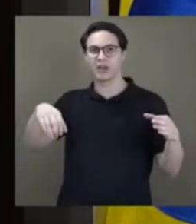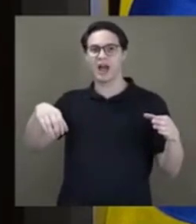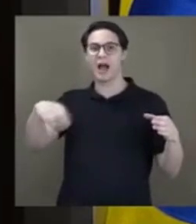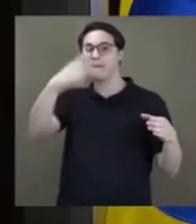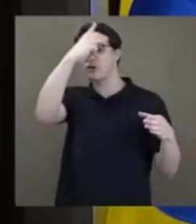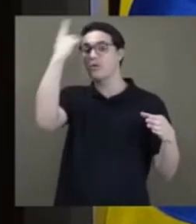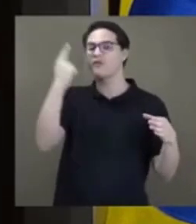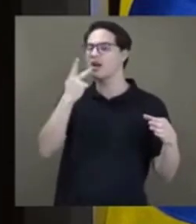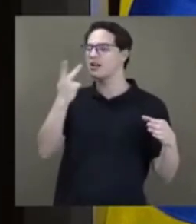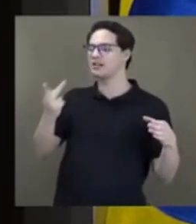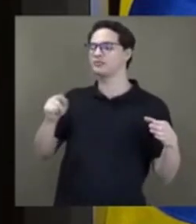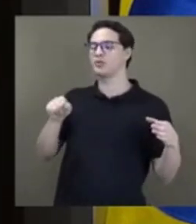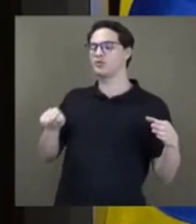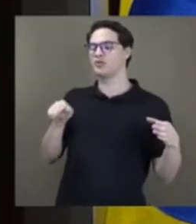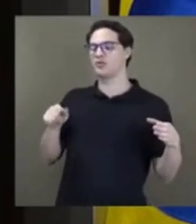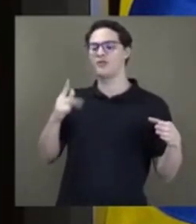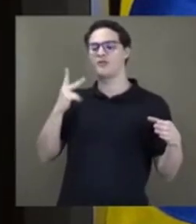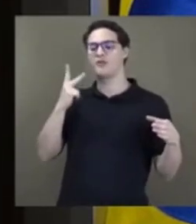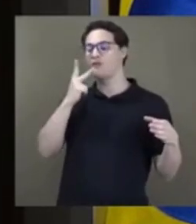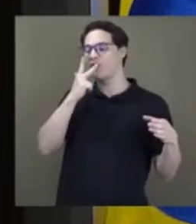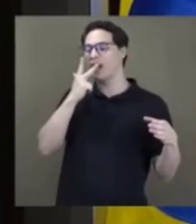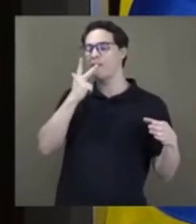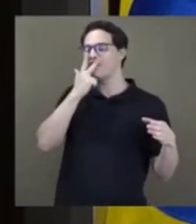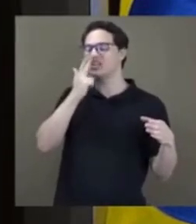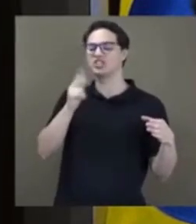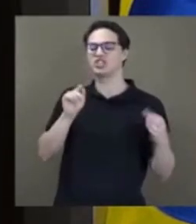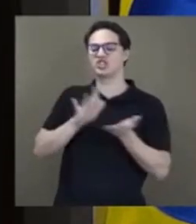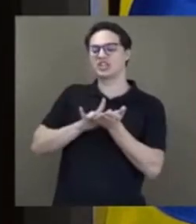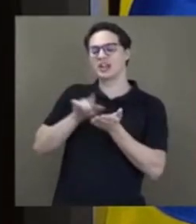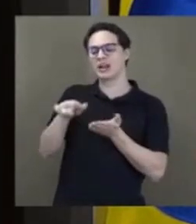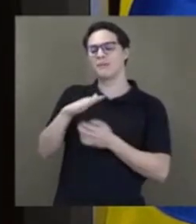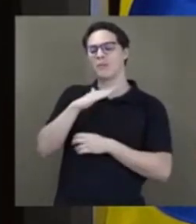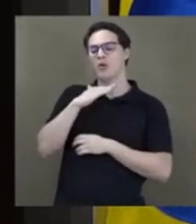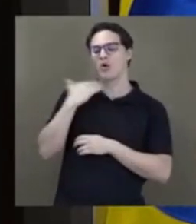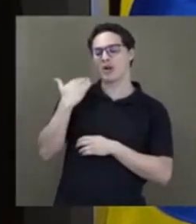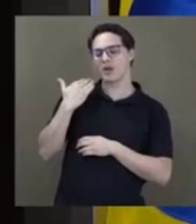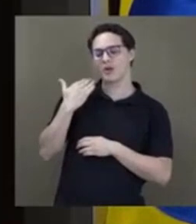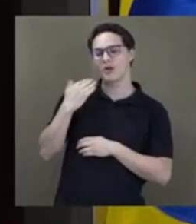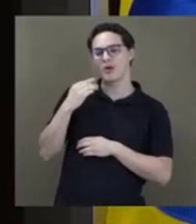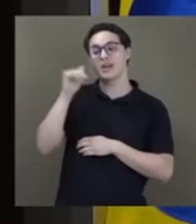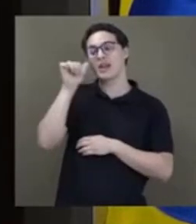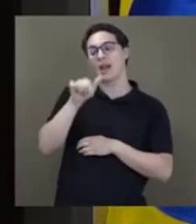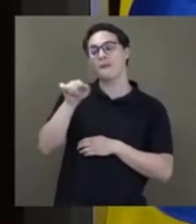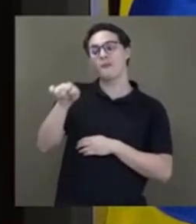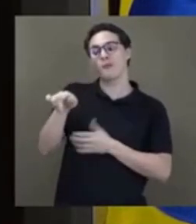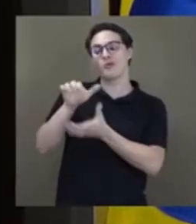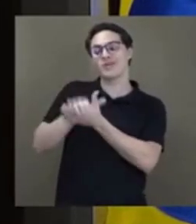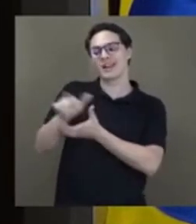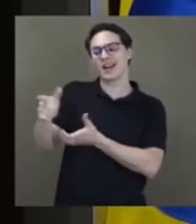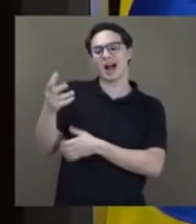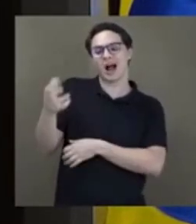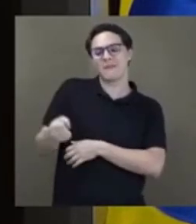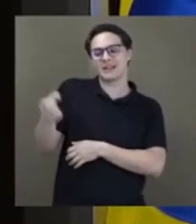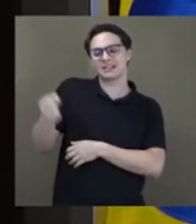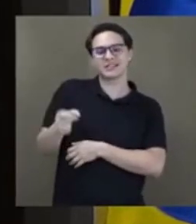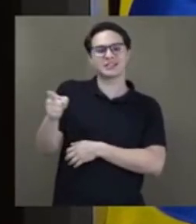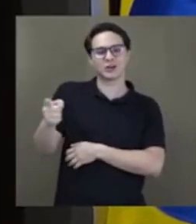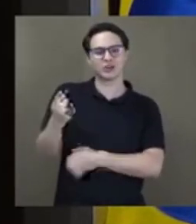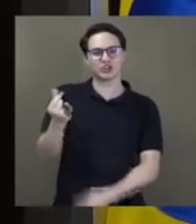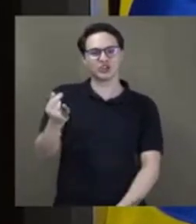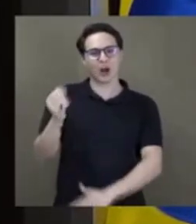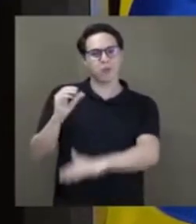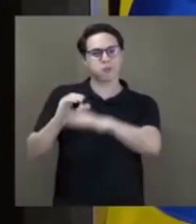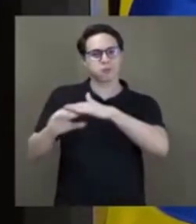presume que ele tenha morrido e a sua pensionista passa a receber a pensão como se